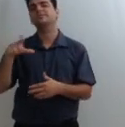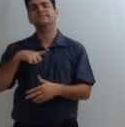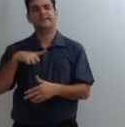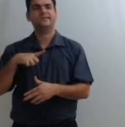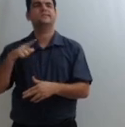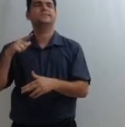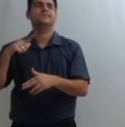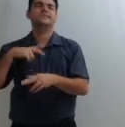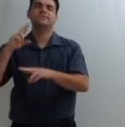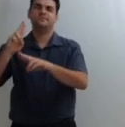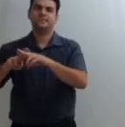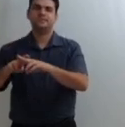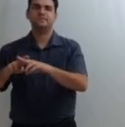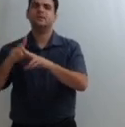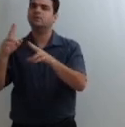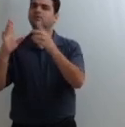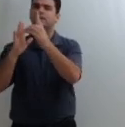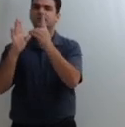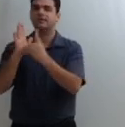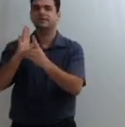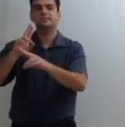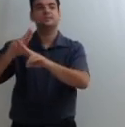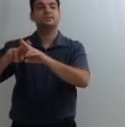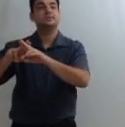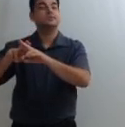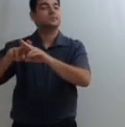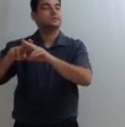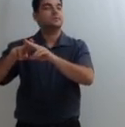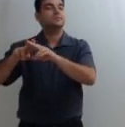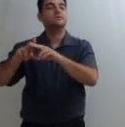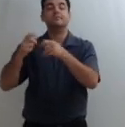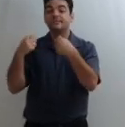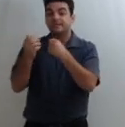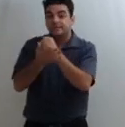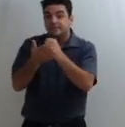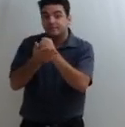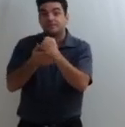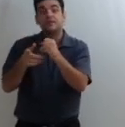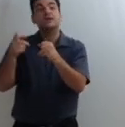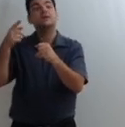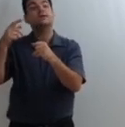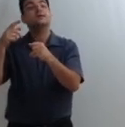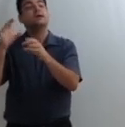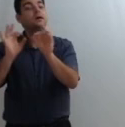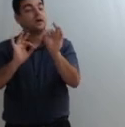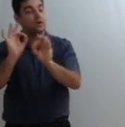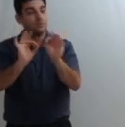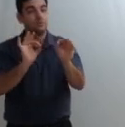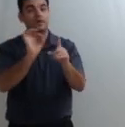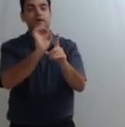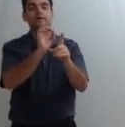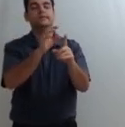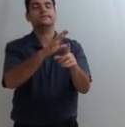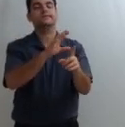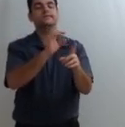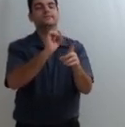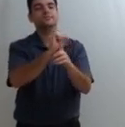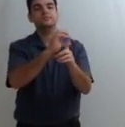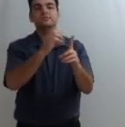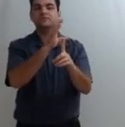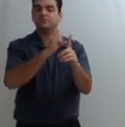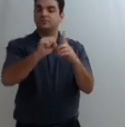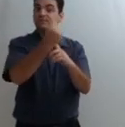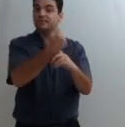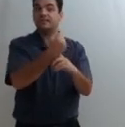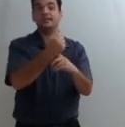virtude do decreto de prisão preventiva com fundamento na necessidade de resguardar a ordem pública e a aplicação da lei penal, pela gravidade em